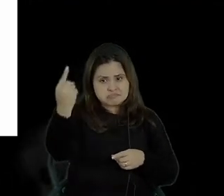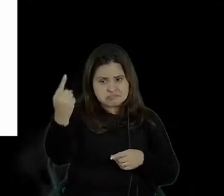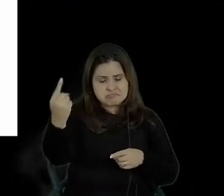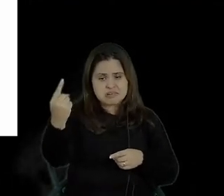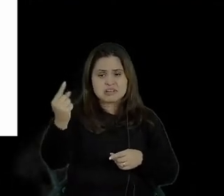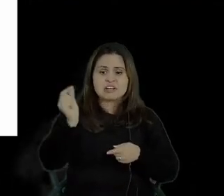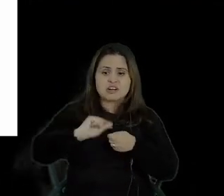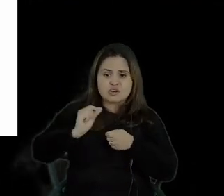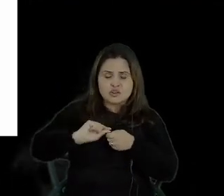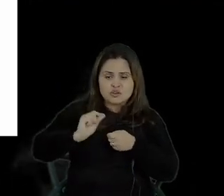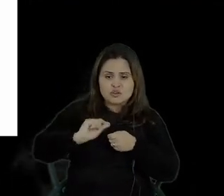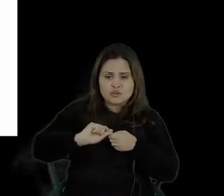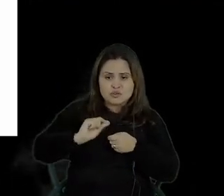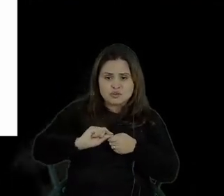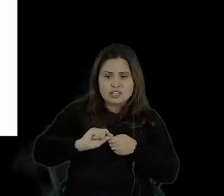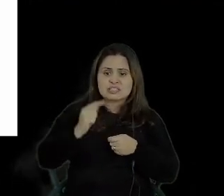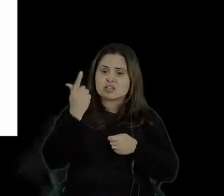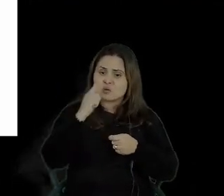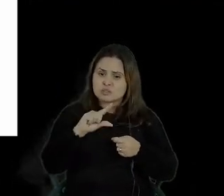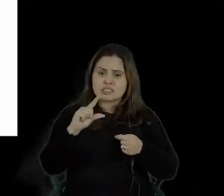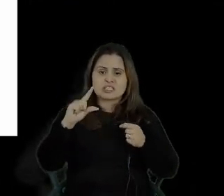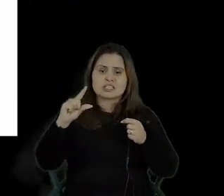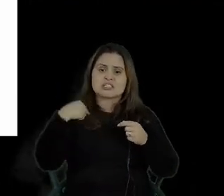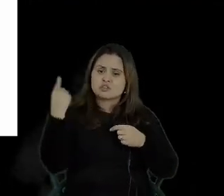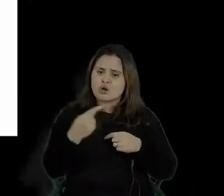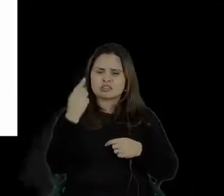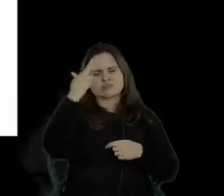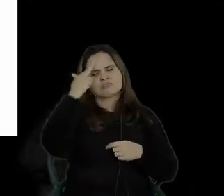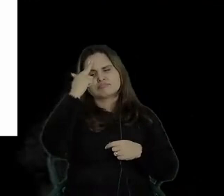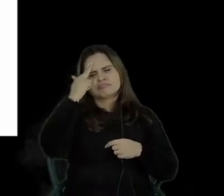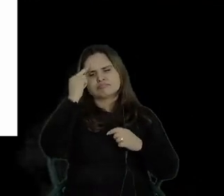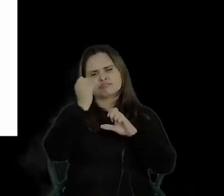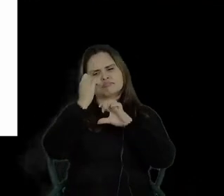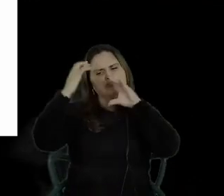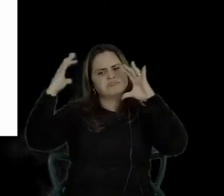fazer que o nosso sonho se realizasse, gente. Olha isso daqui.